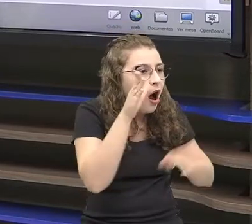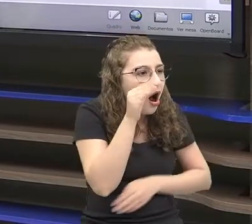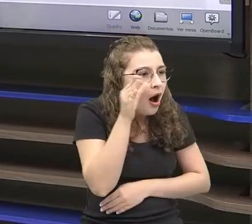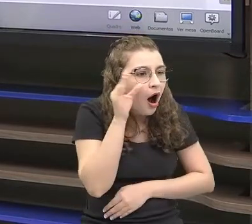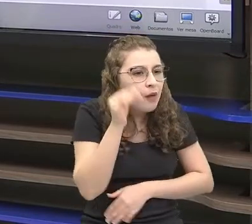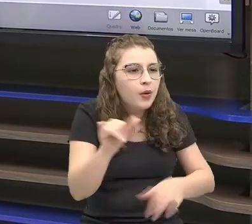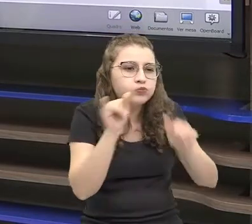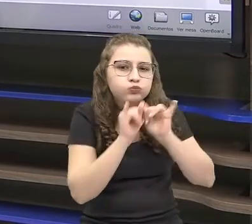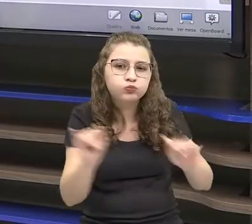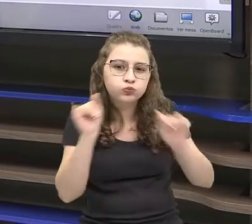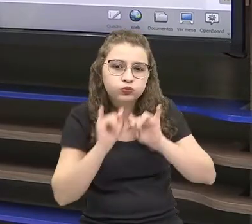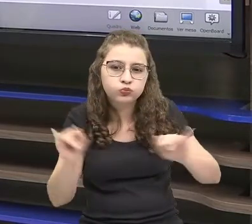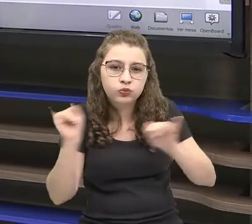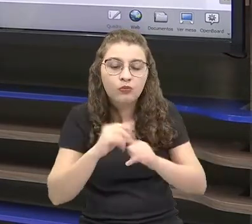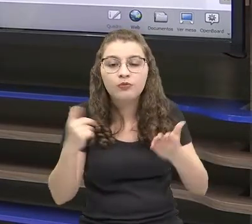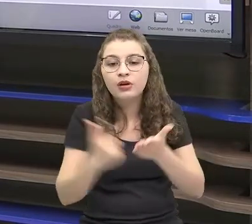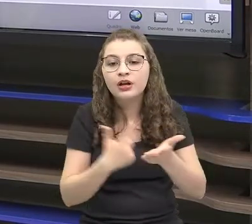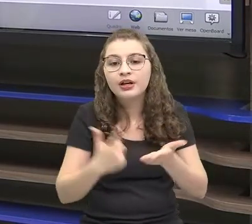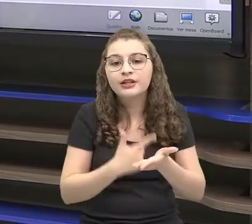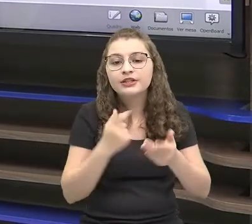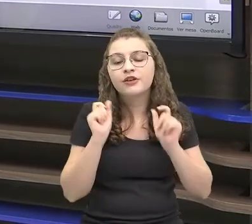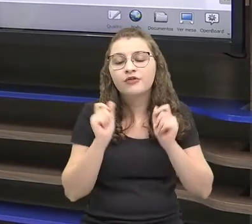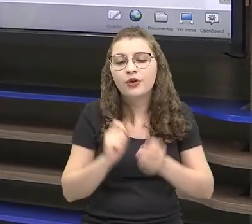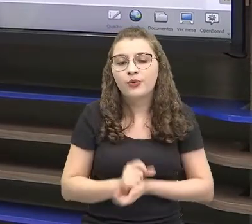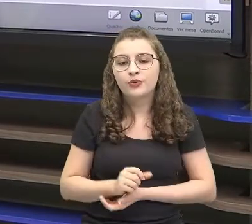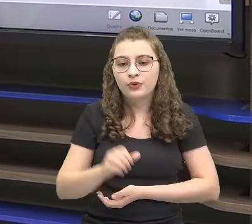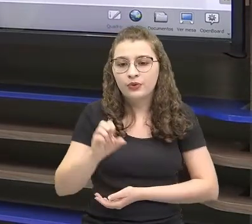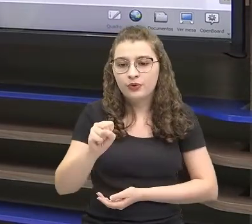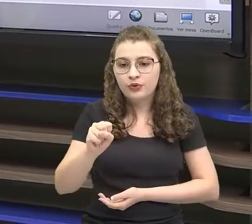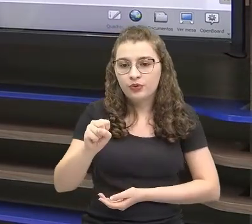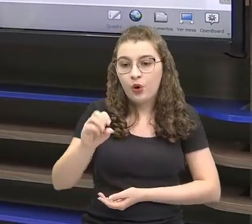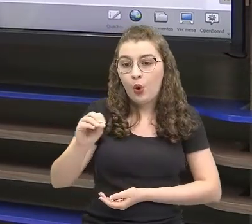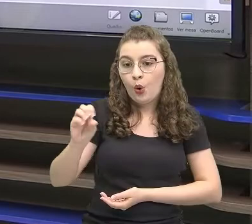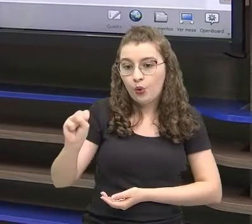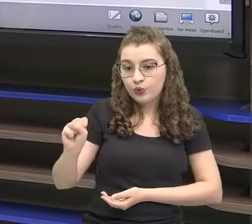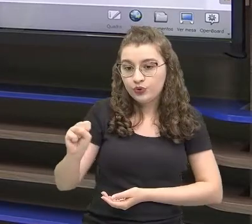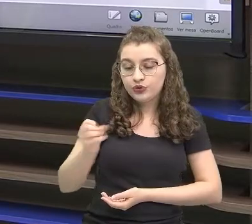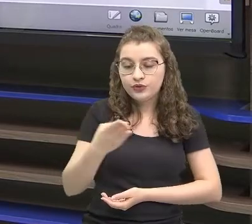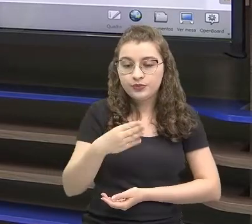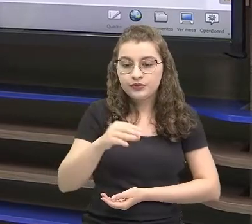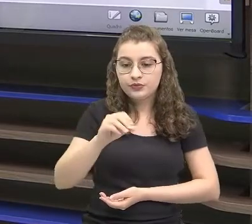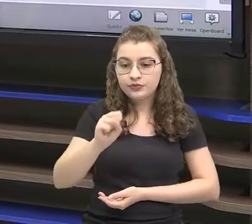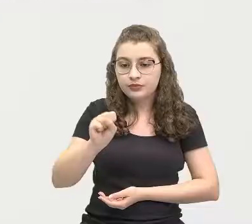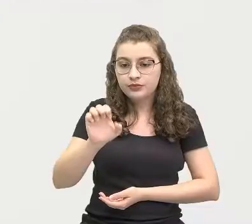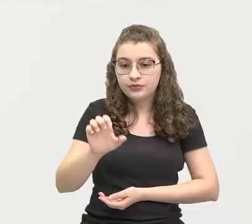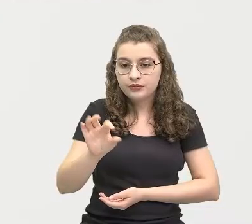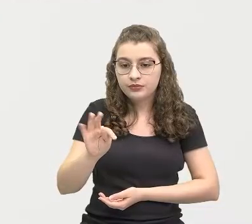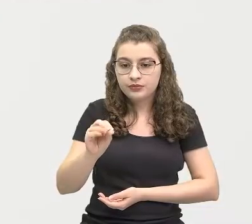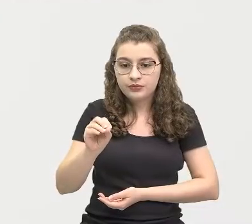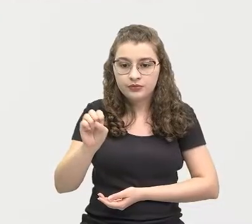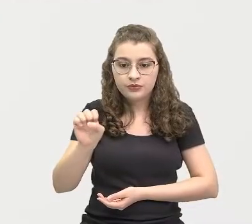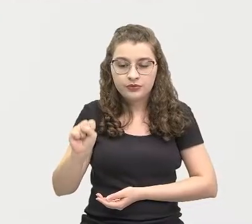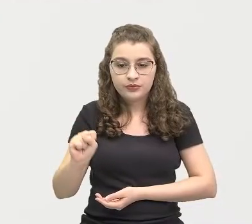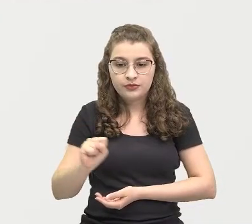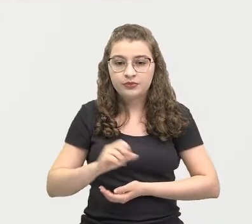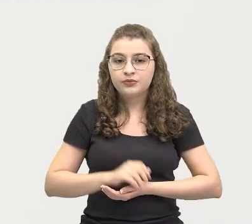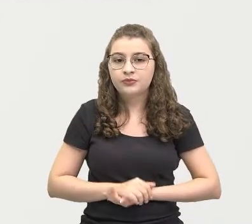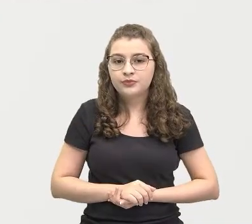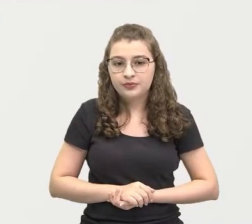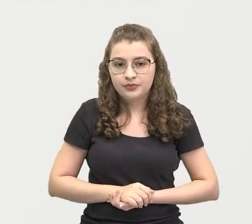para o jornal e acabou escrevendo Os Sertões, que é esta obra muito importante dele. Olha só, vamos analisar Os